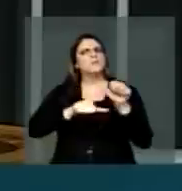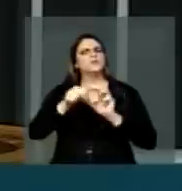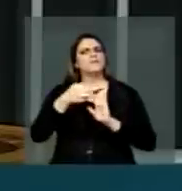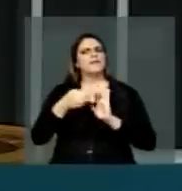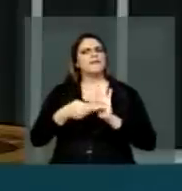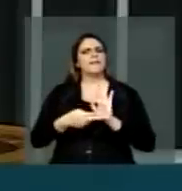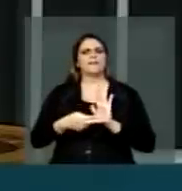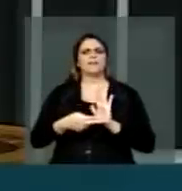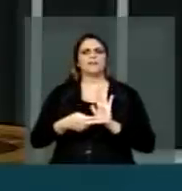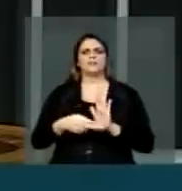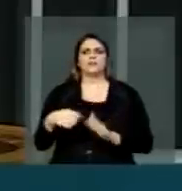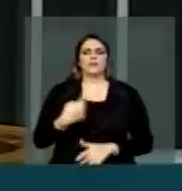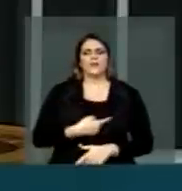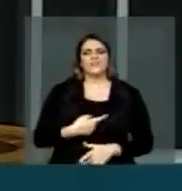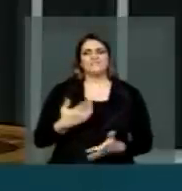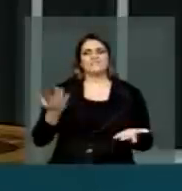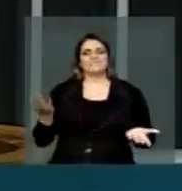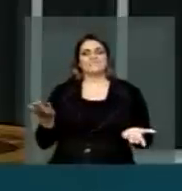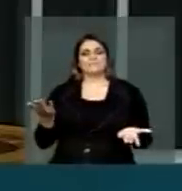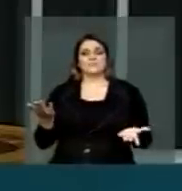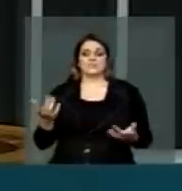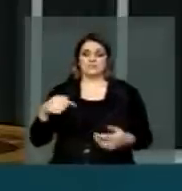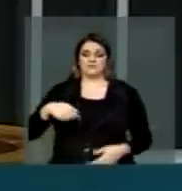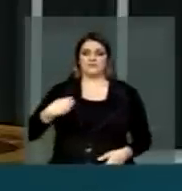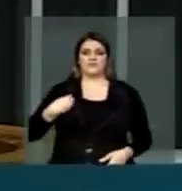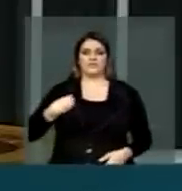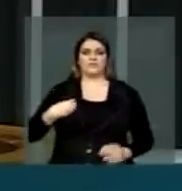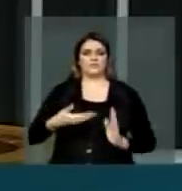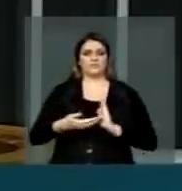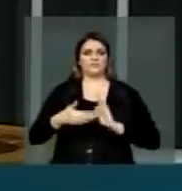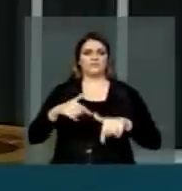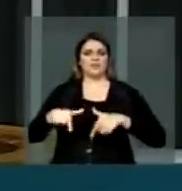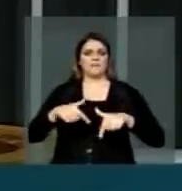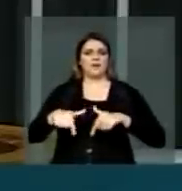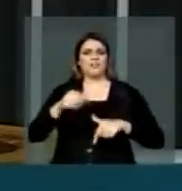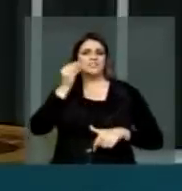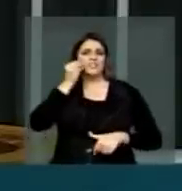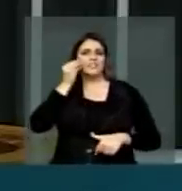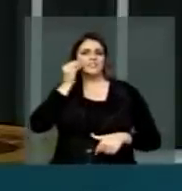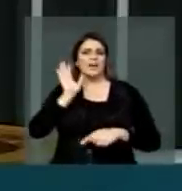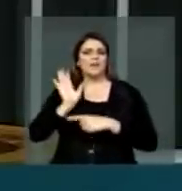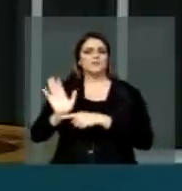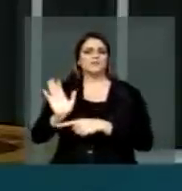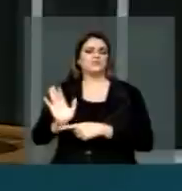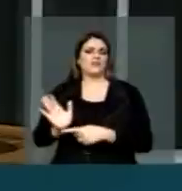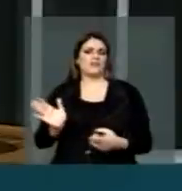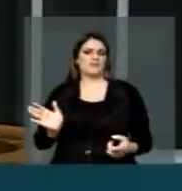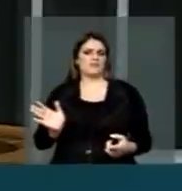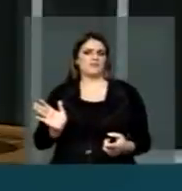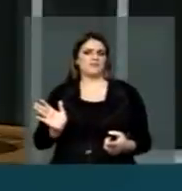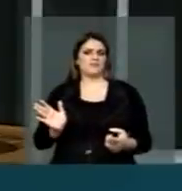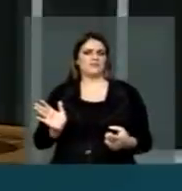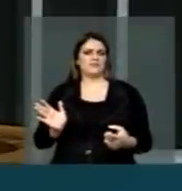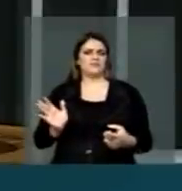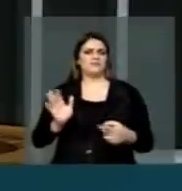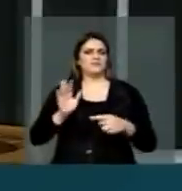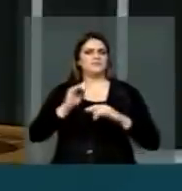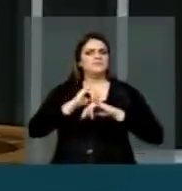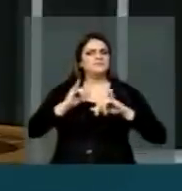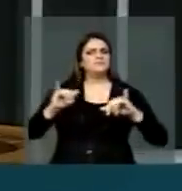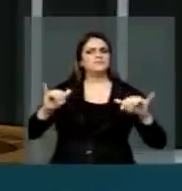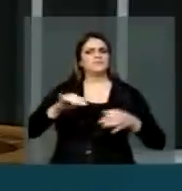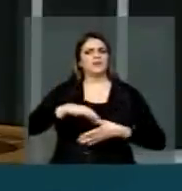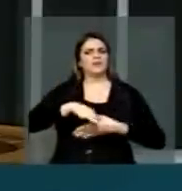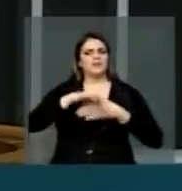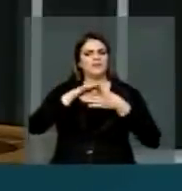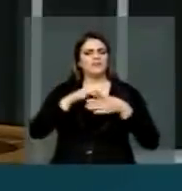sempre estamos aqui na Câmara Federal tentando sensibilizar os líderes dos